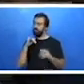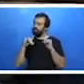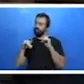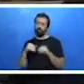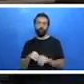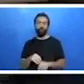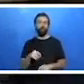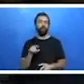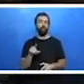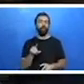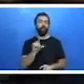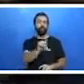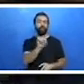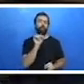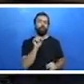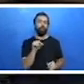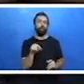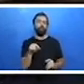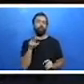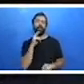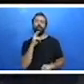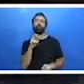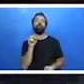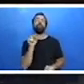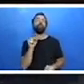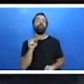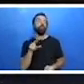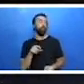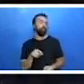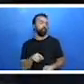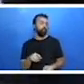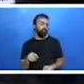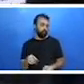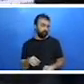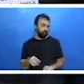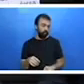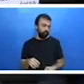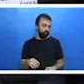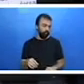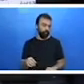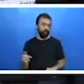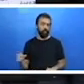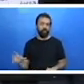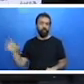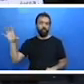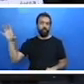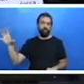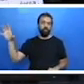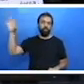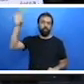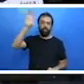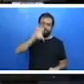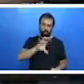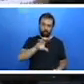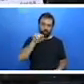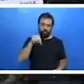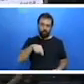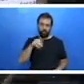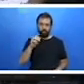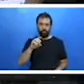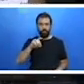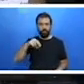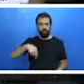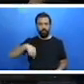vamos marcar? Olha lá, foi trazido para o Nordeste, onde se desenvolveu e adquiriu